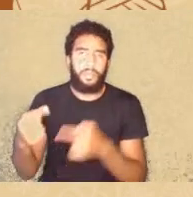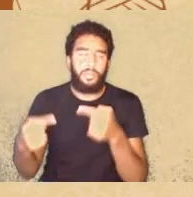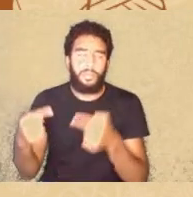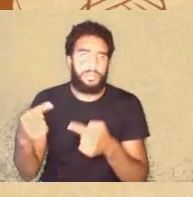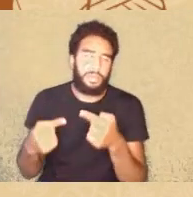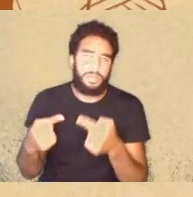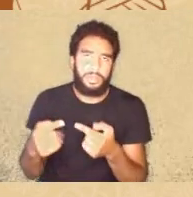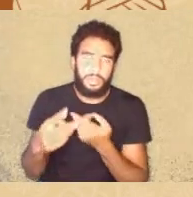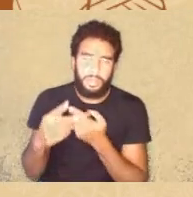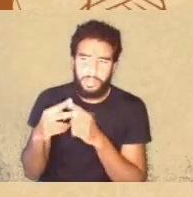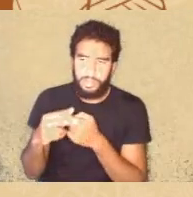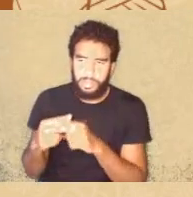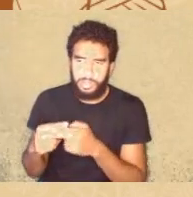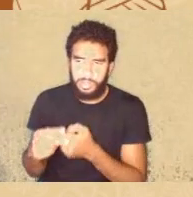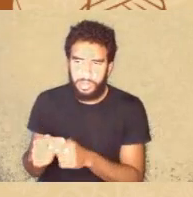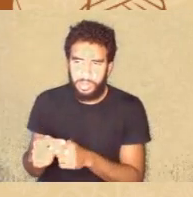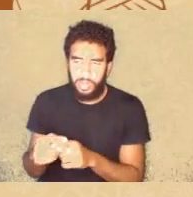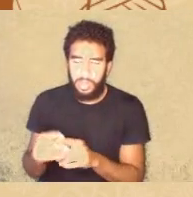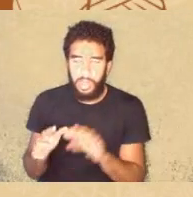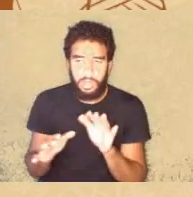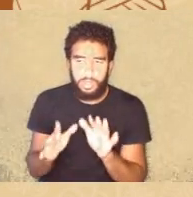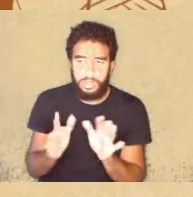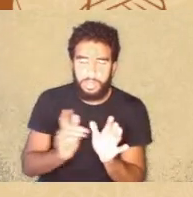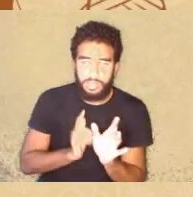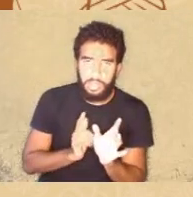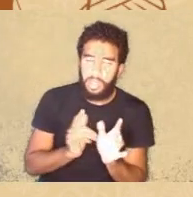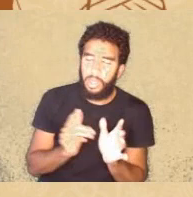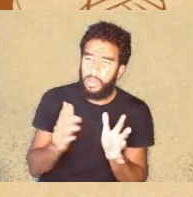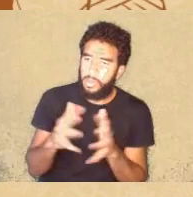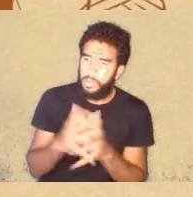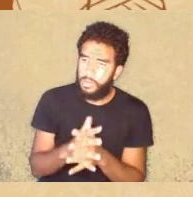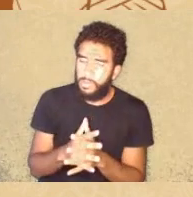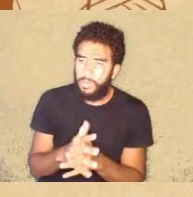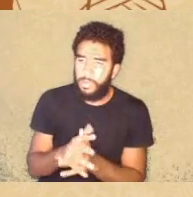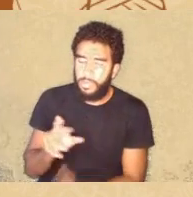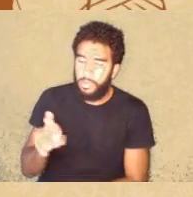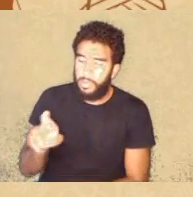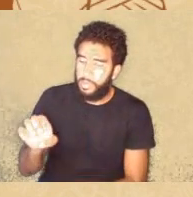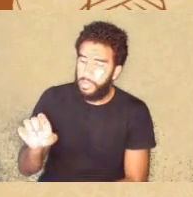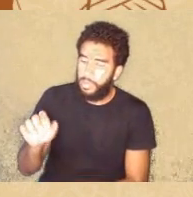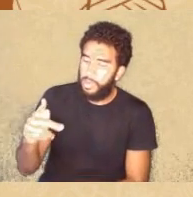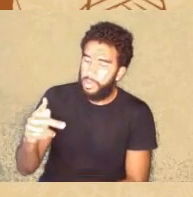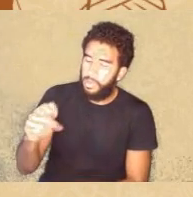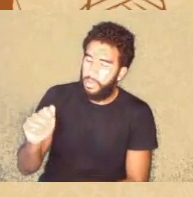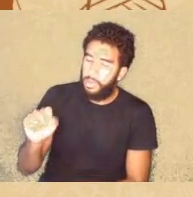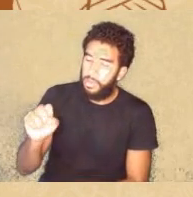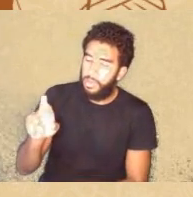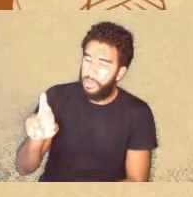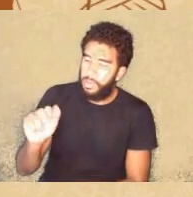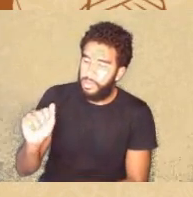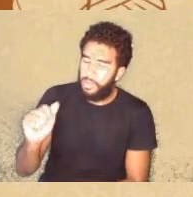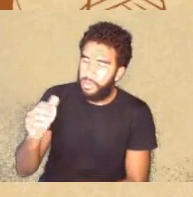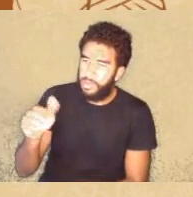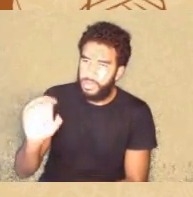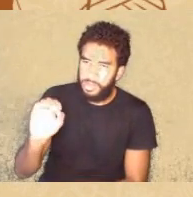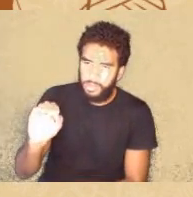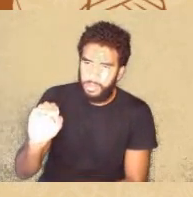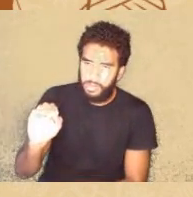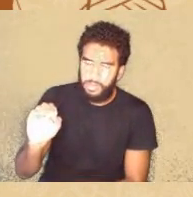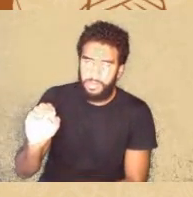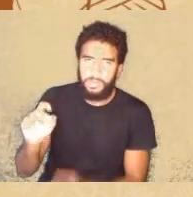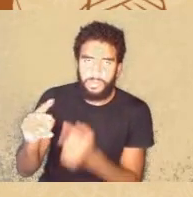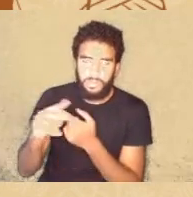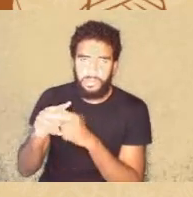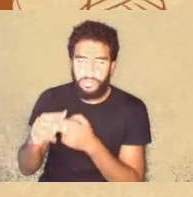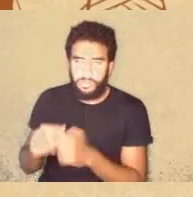por isso que eu falei que às vezes tem uma confusão. Ou falam que a ação afirmativa é reparação plena, não é